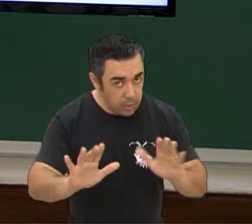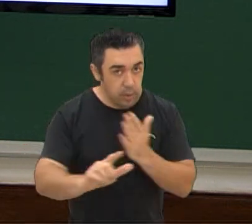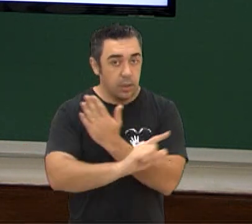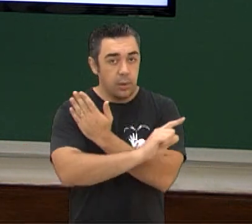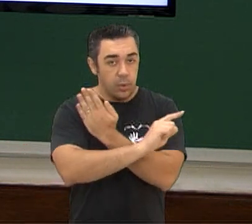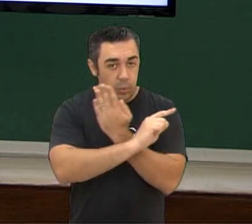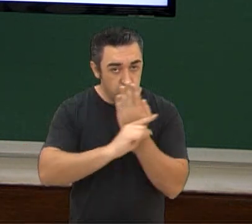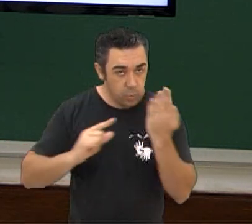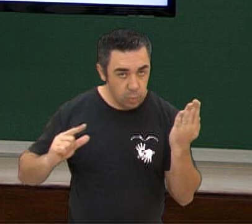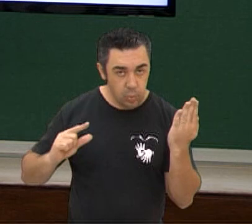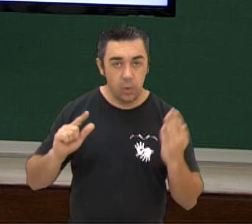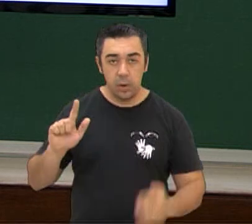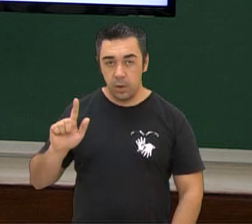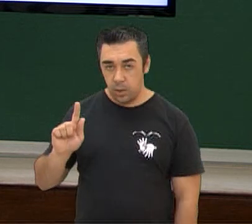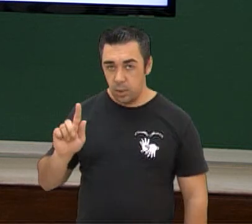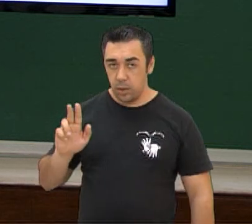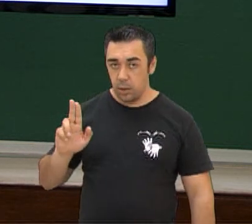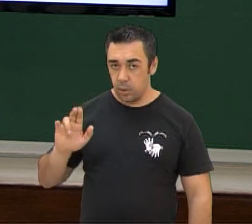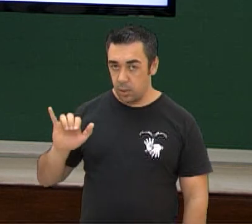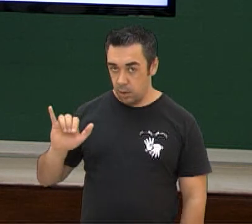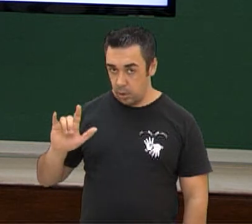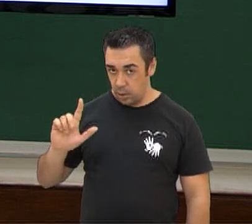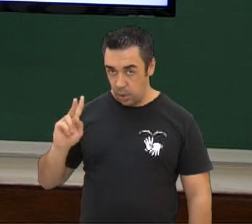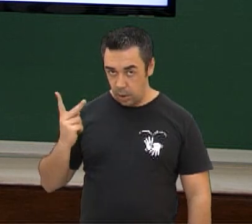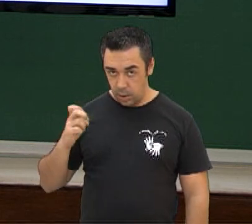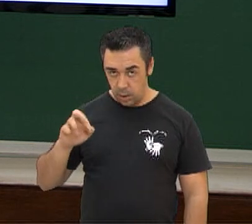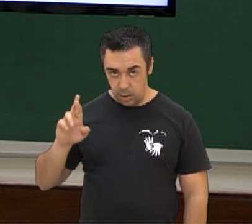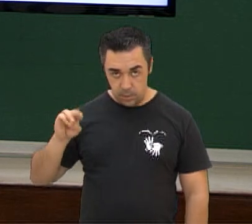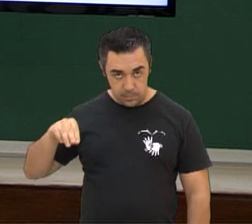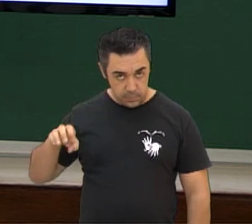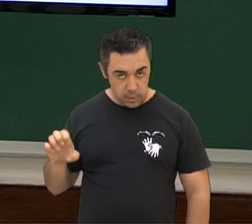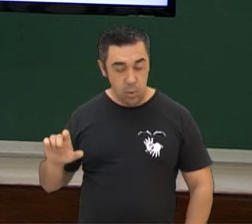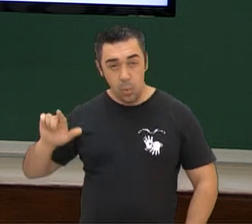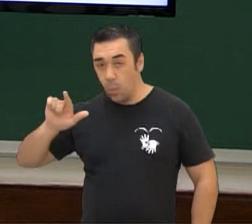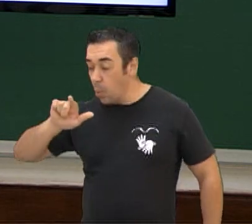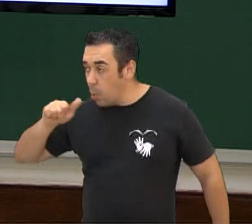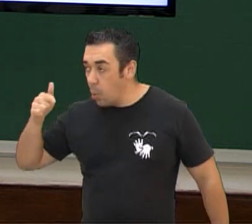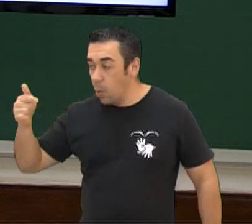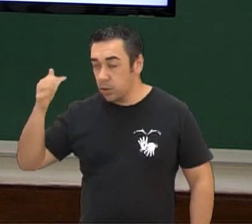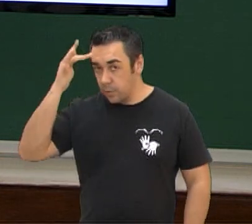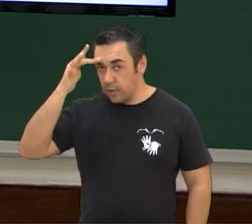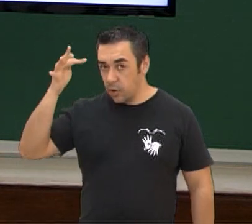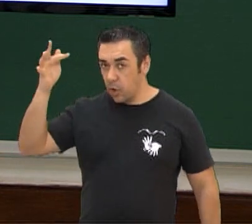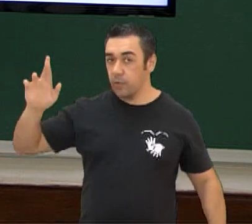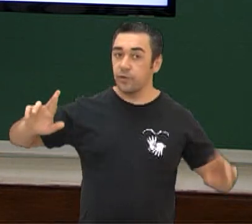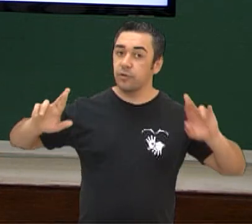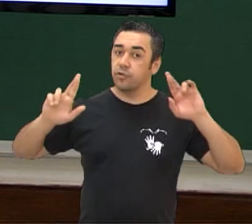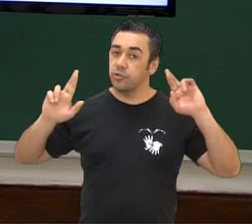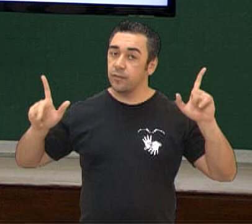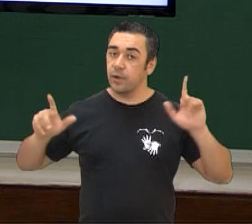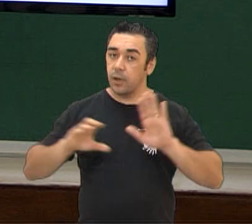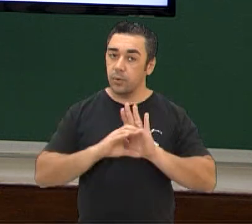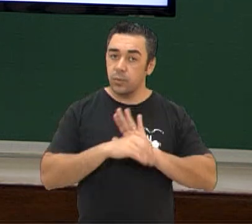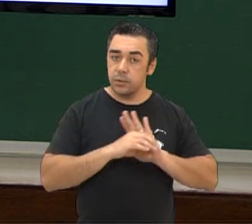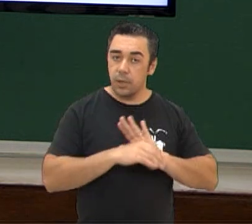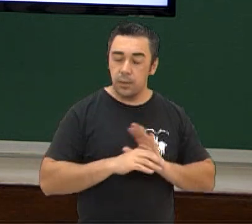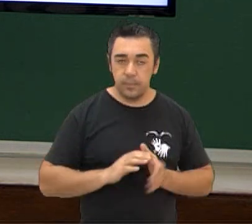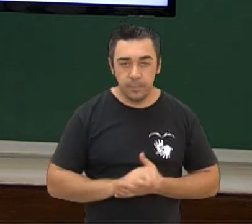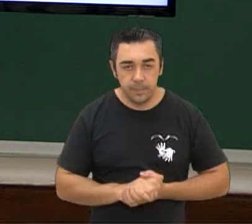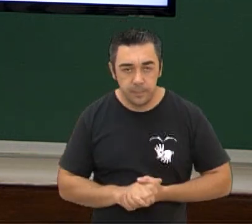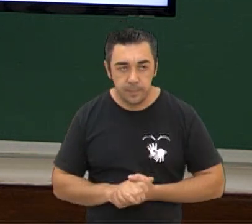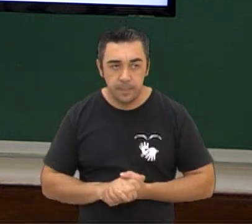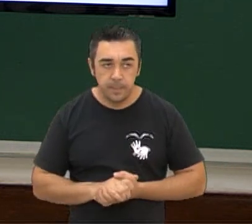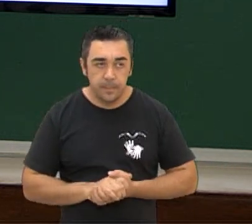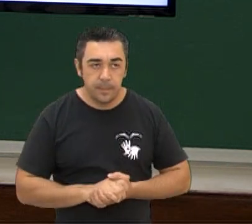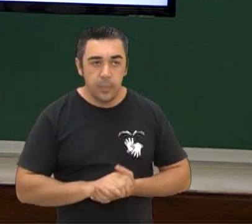porque em outros filósofos esse conceito é diferente. Vamos lá, universal é